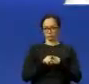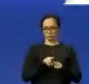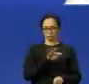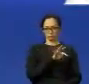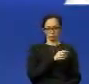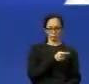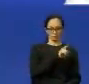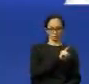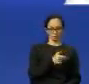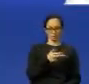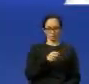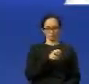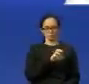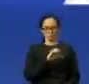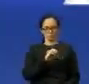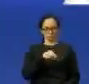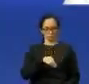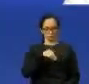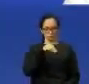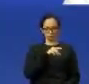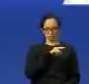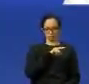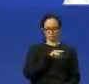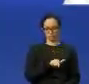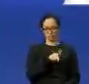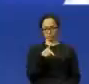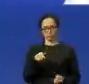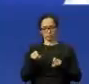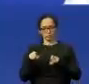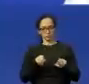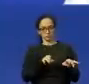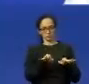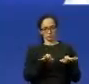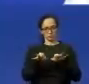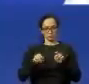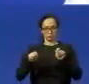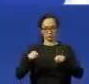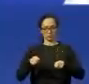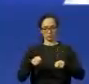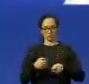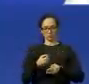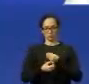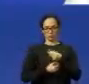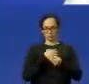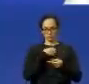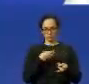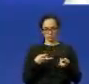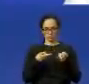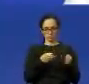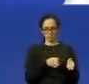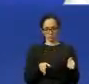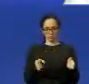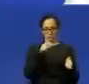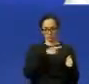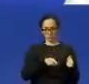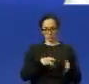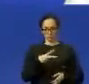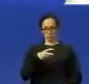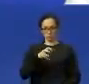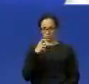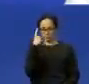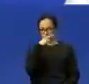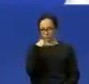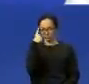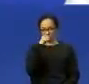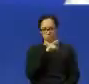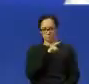são iguais a 50 metros, e o fazendeiro pretende ajustar as velocidades das torres de forma que o pivô dê uma volta completa em 25 horas, e